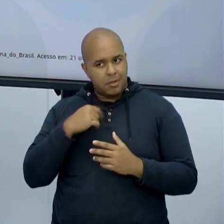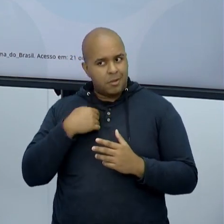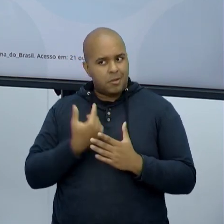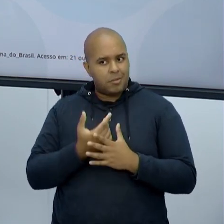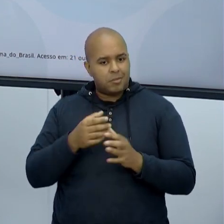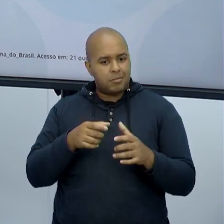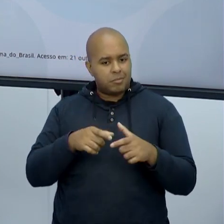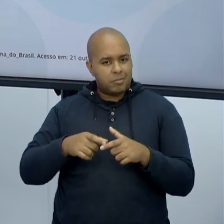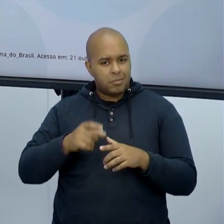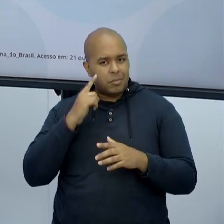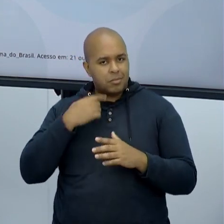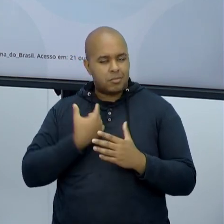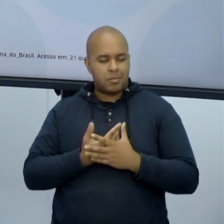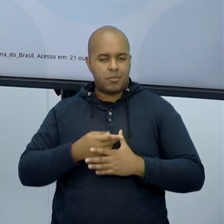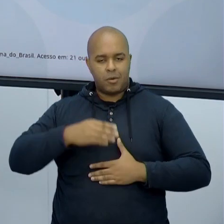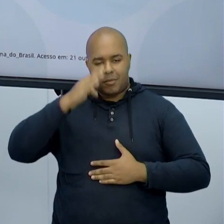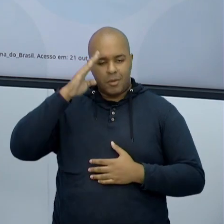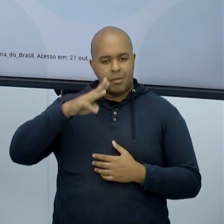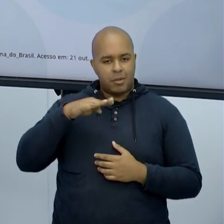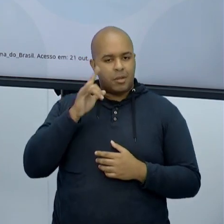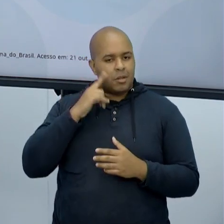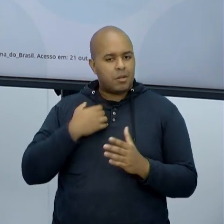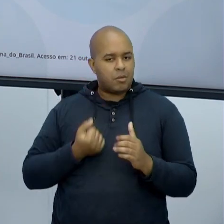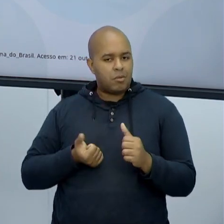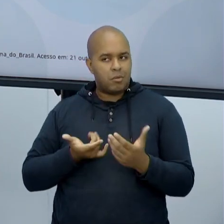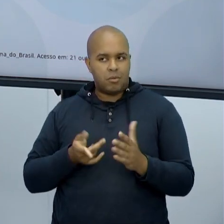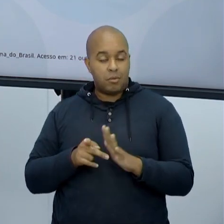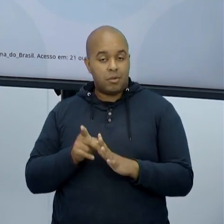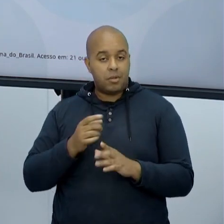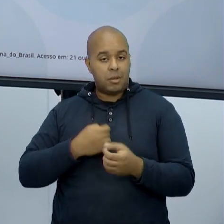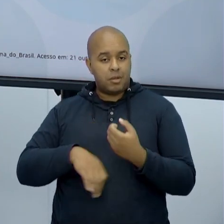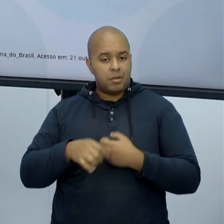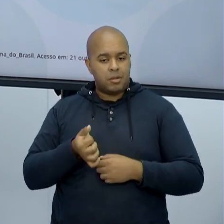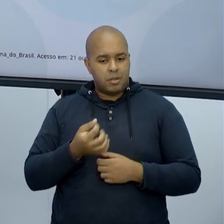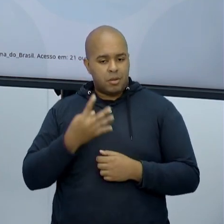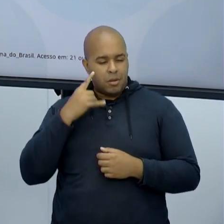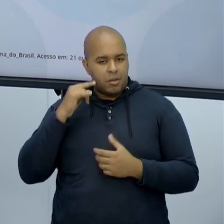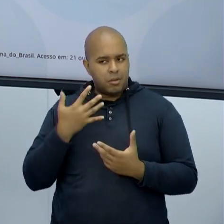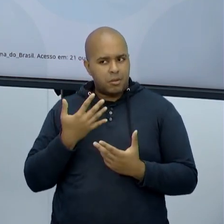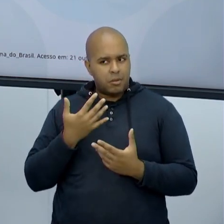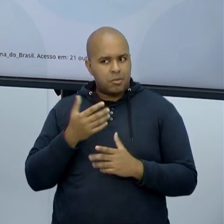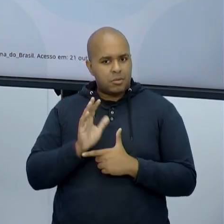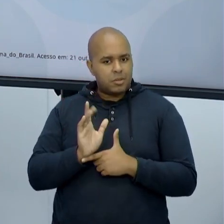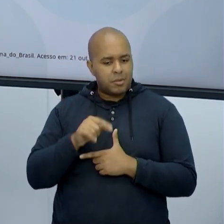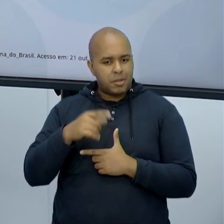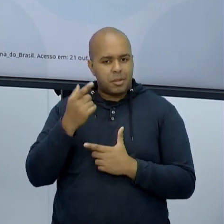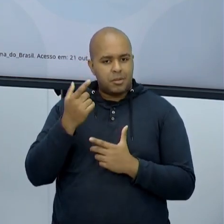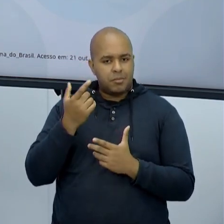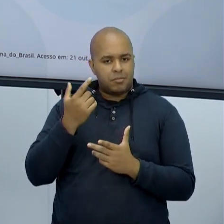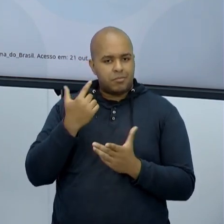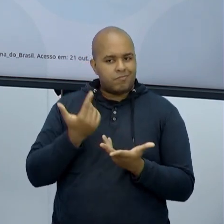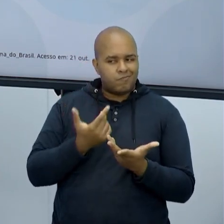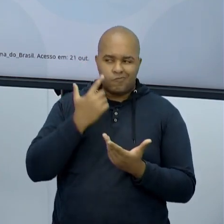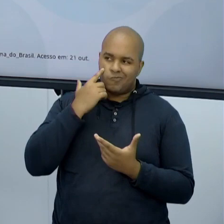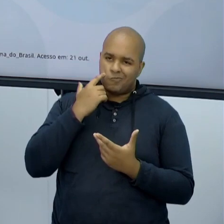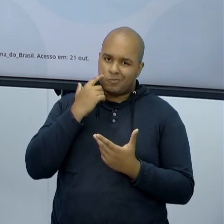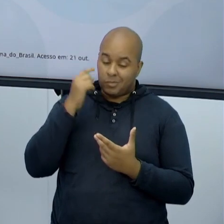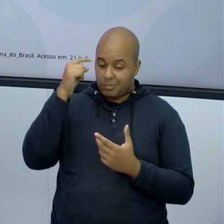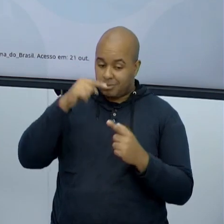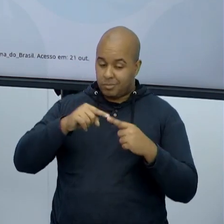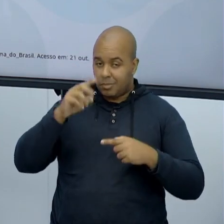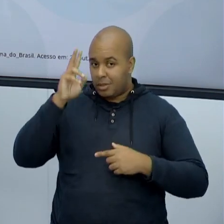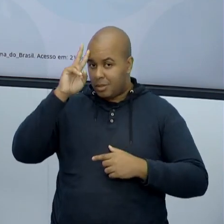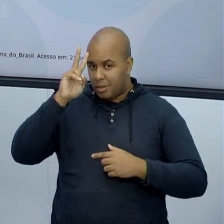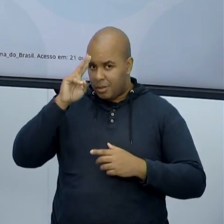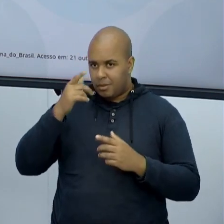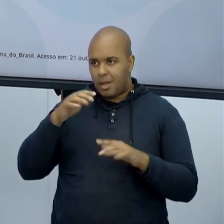regime civil-militar, né, do golpe militar de 64, o cinema, com relação à história, a gente tem que estudar